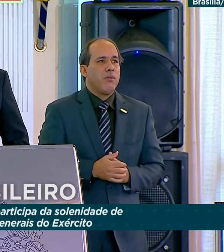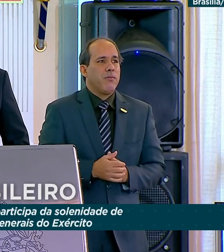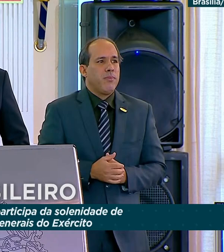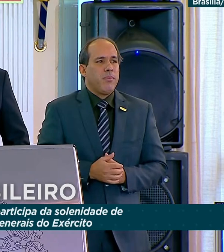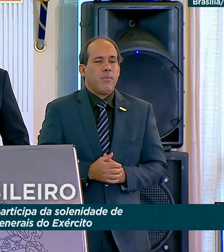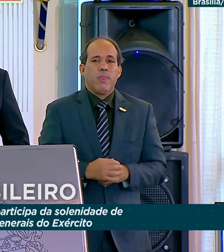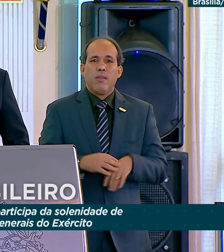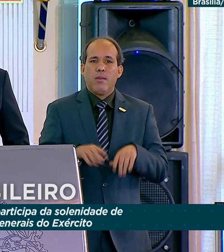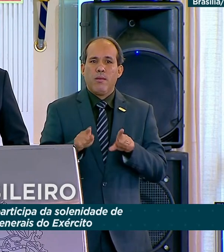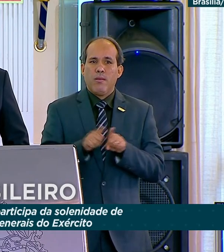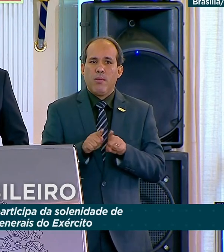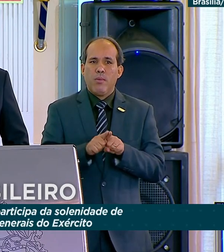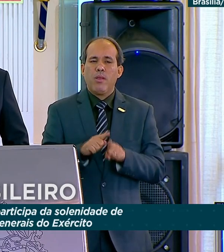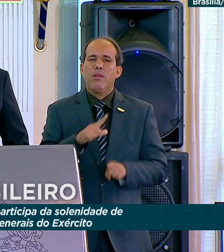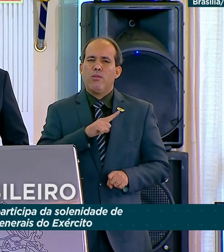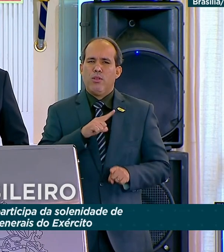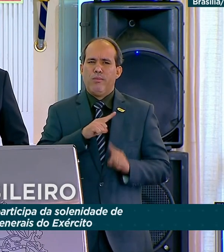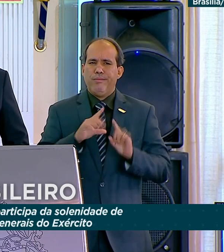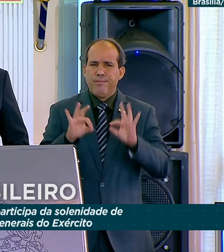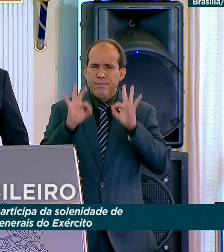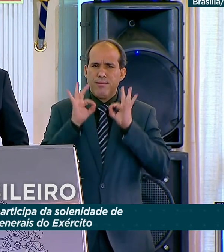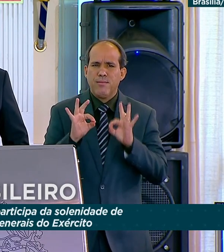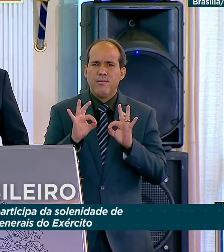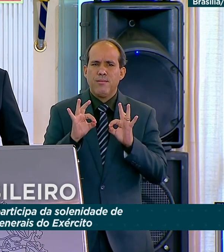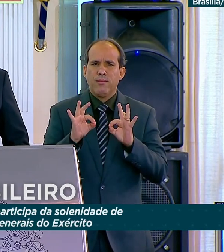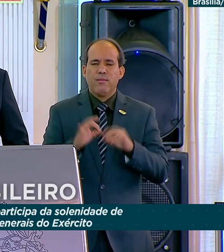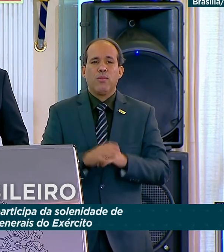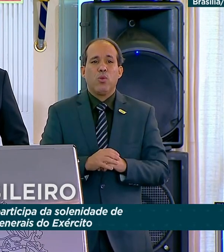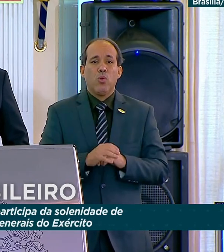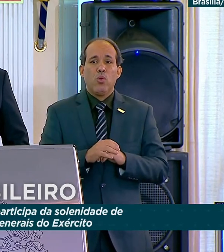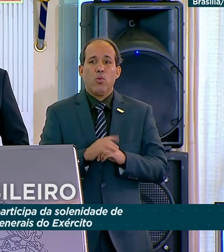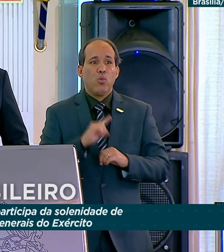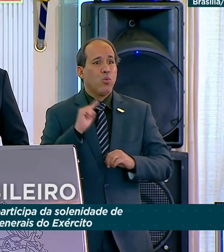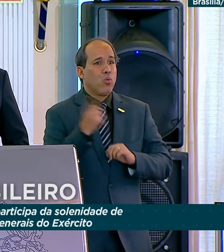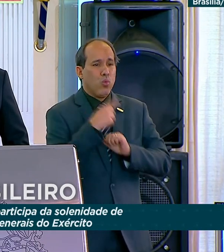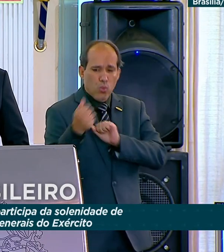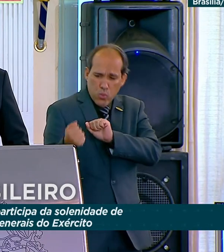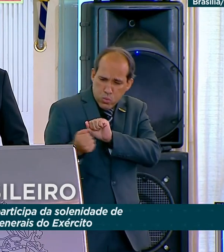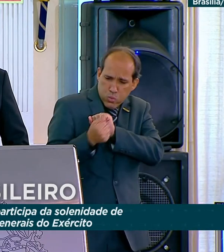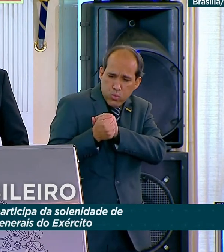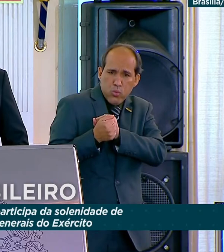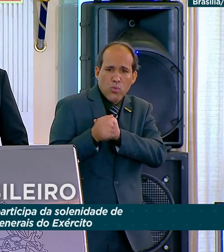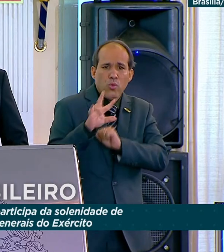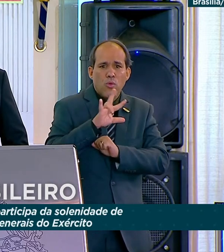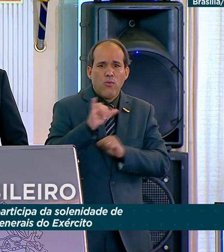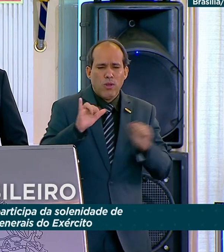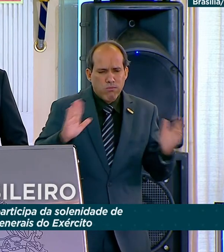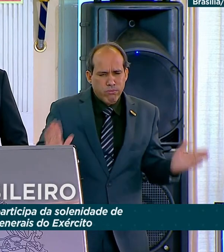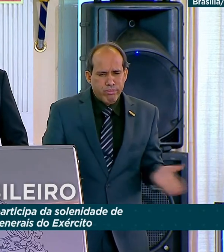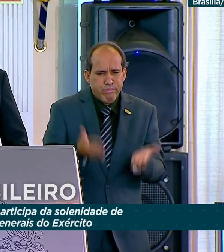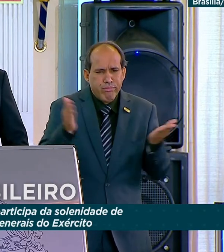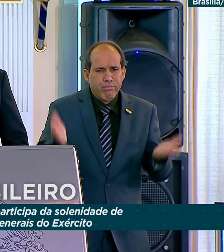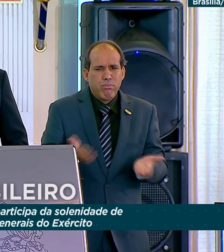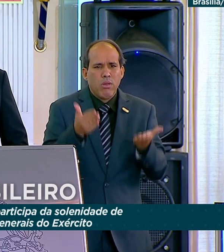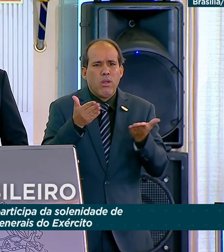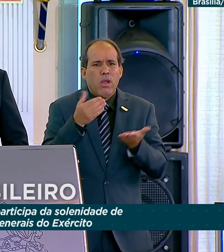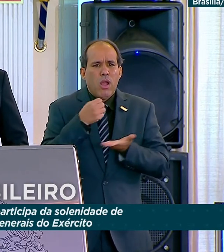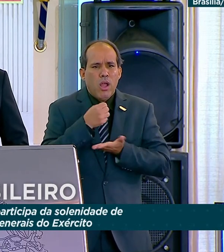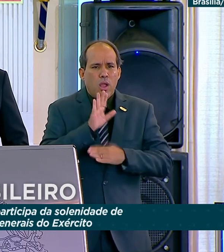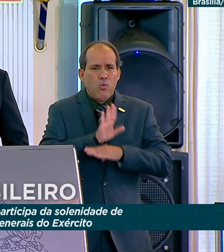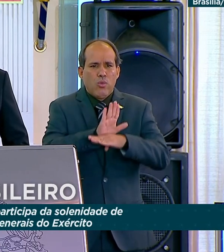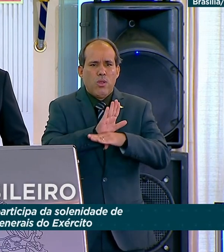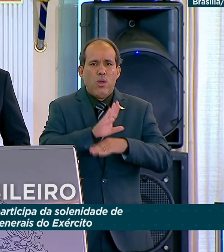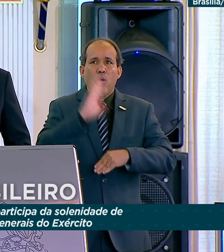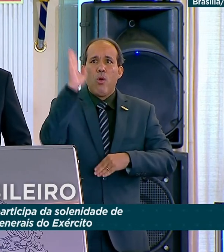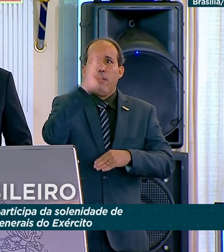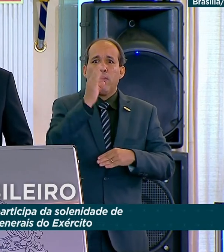temos e a certeza de que juntos levaremos o nosso país a